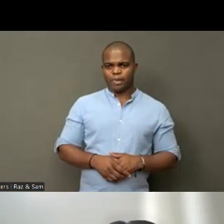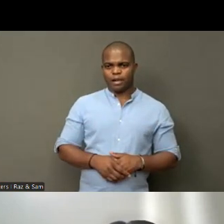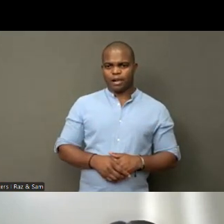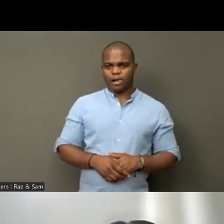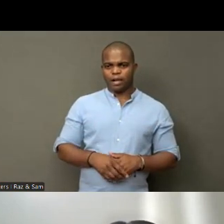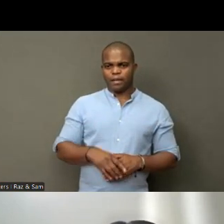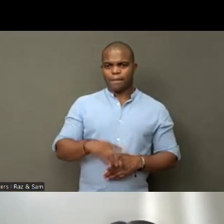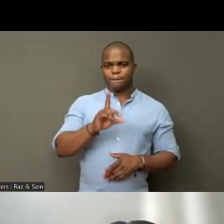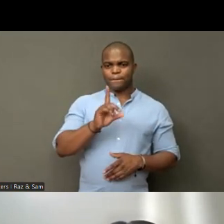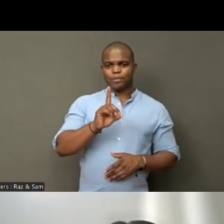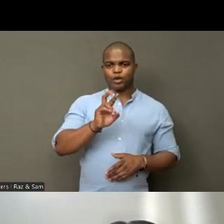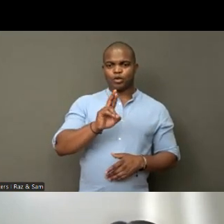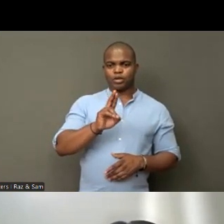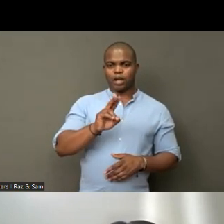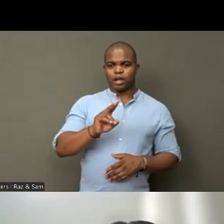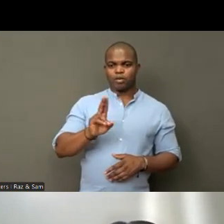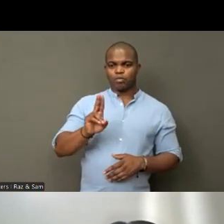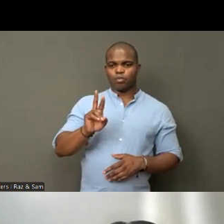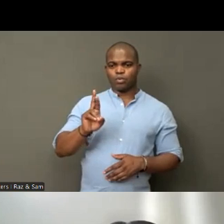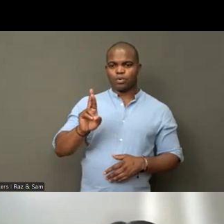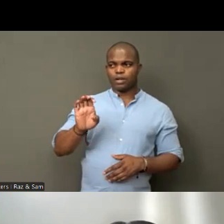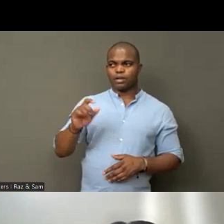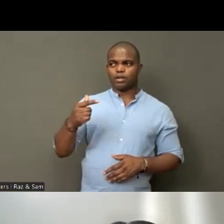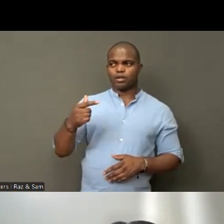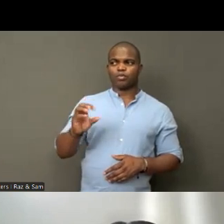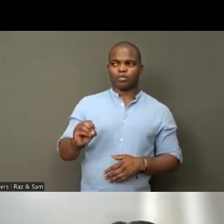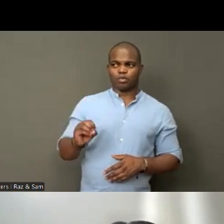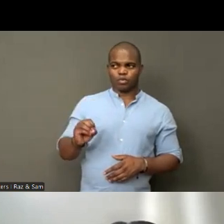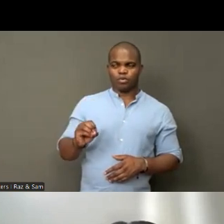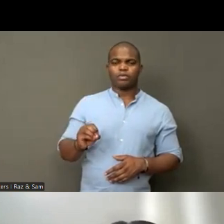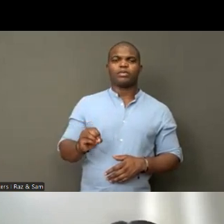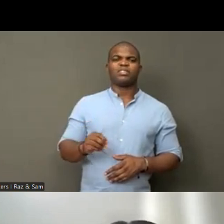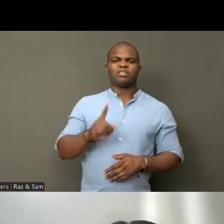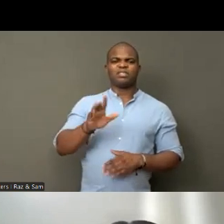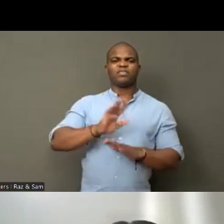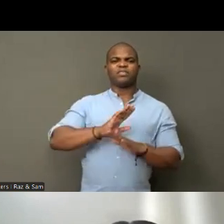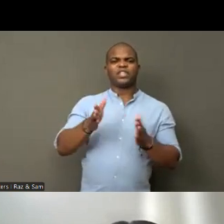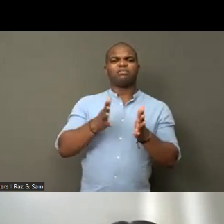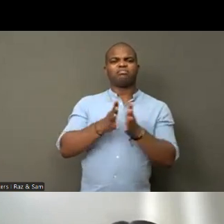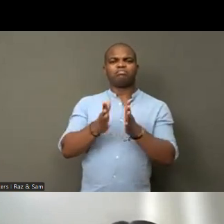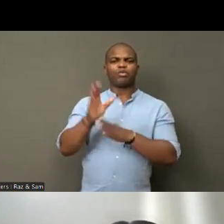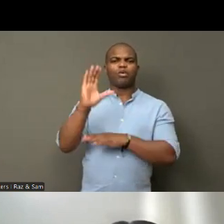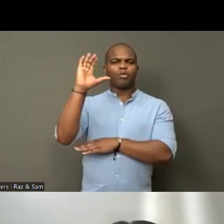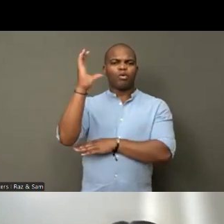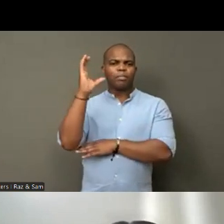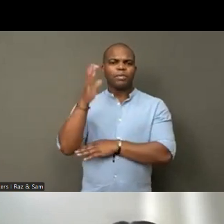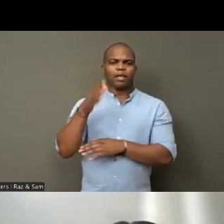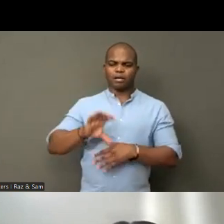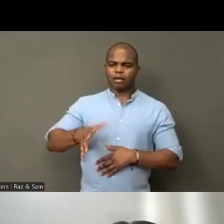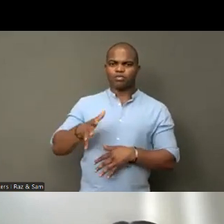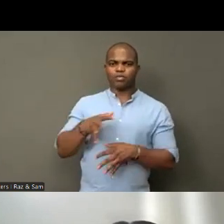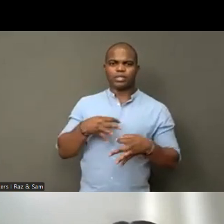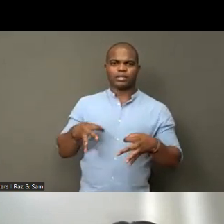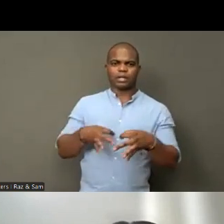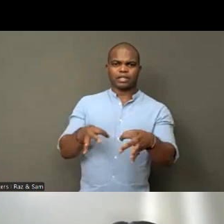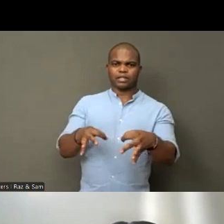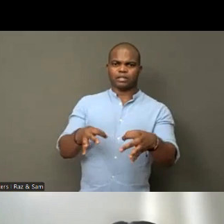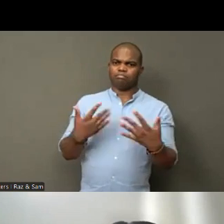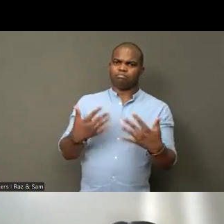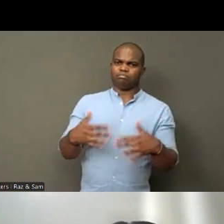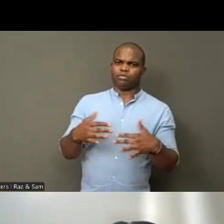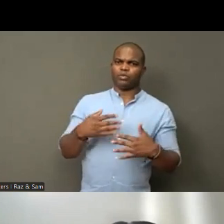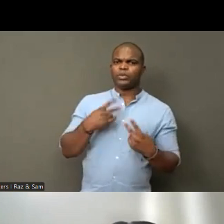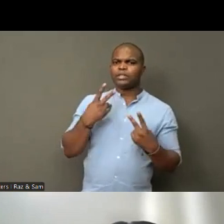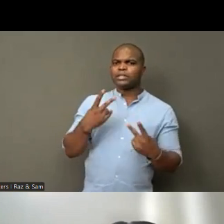Depois de sua apresentação sobre a Estratégia Nacional de Saúde na Colômbia, esta é uma apresentação muito interessante,